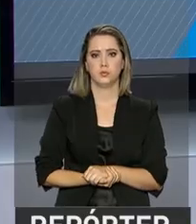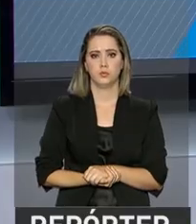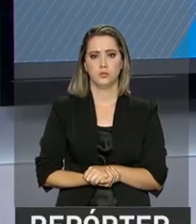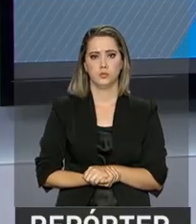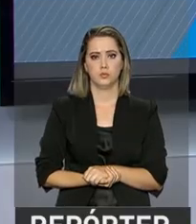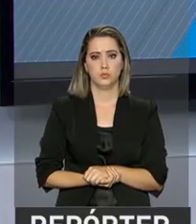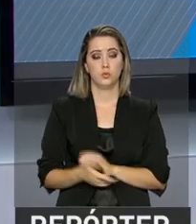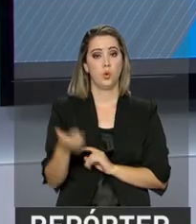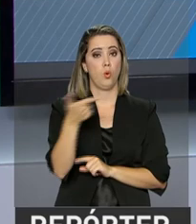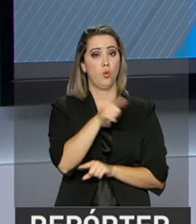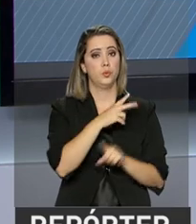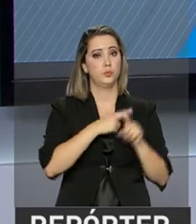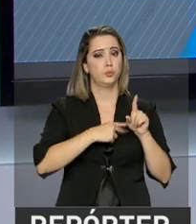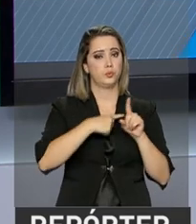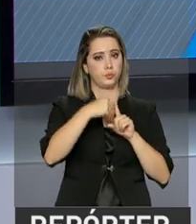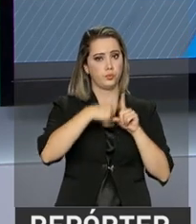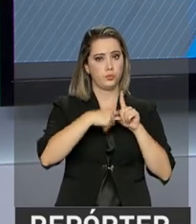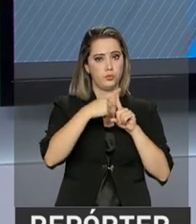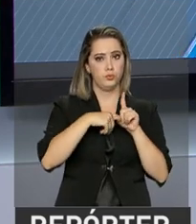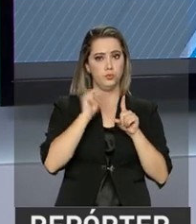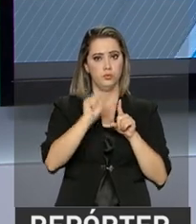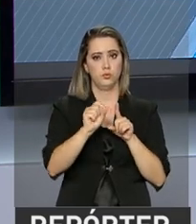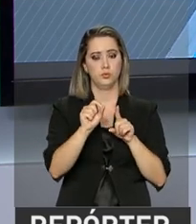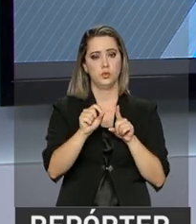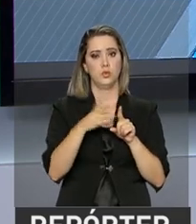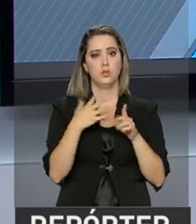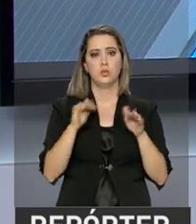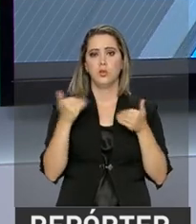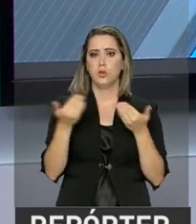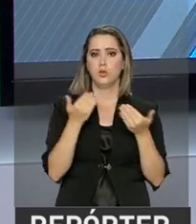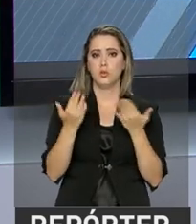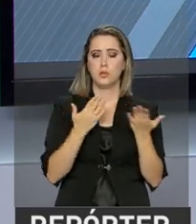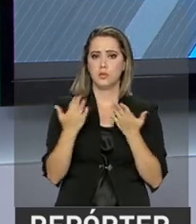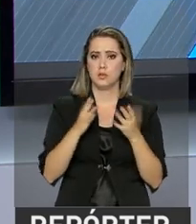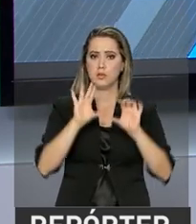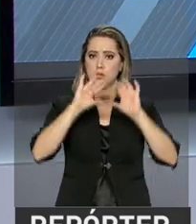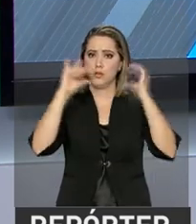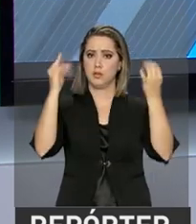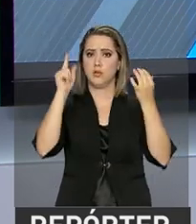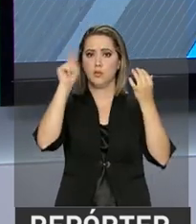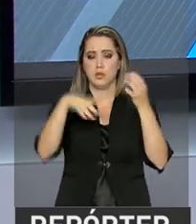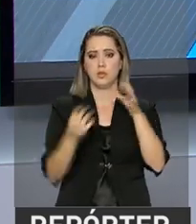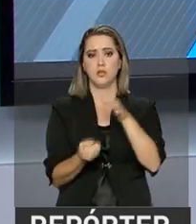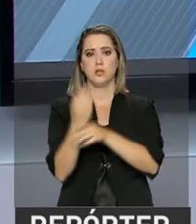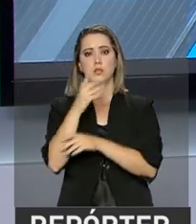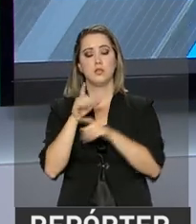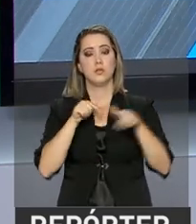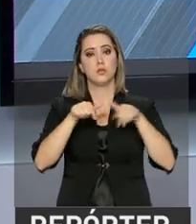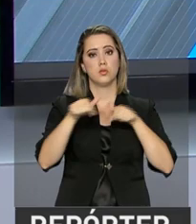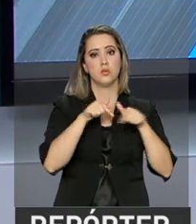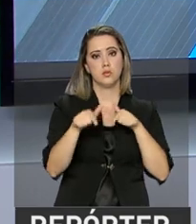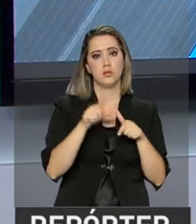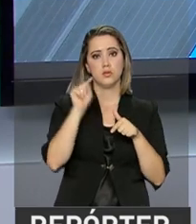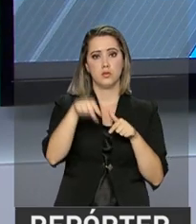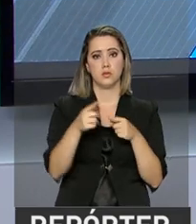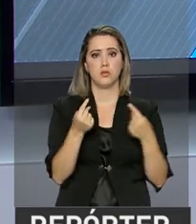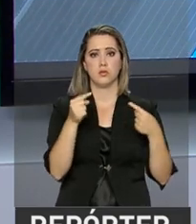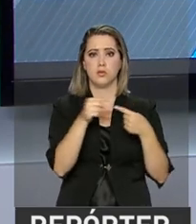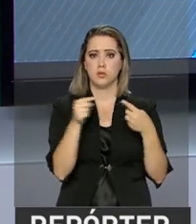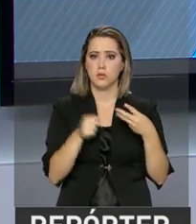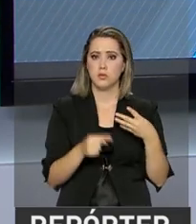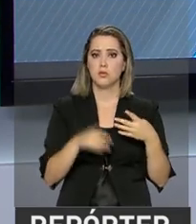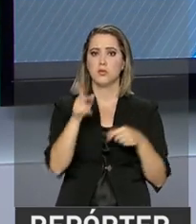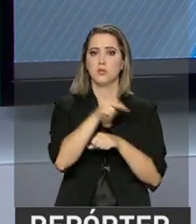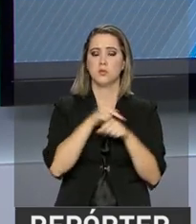E outro termômetro que determina o grau de aquecimento da economia é a geração de empregos. E nesse quesito,